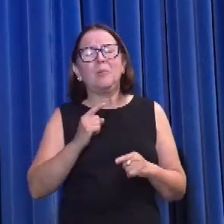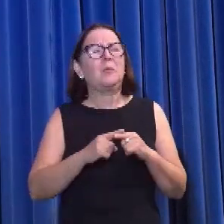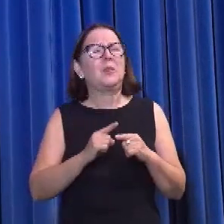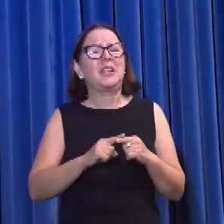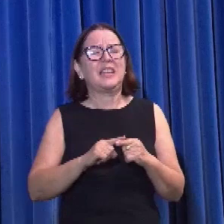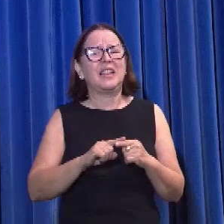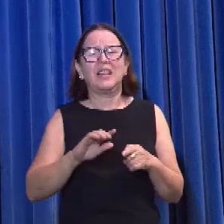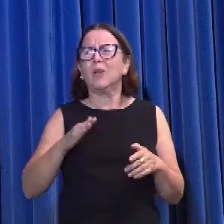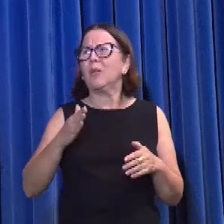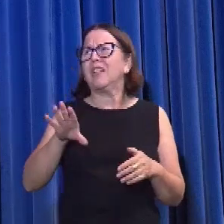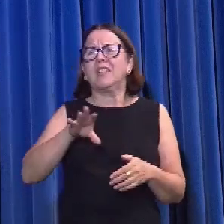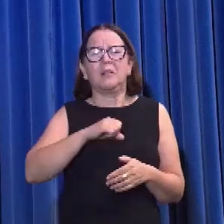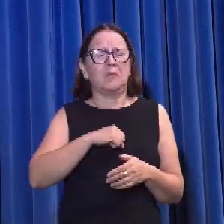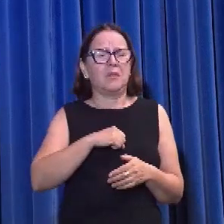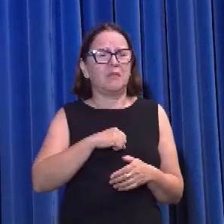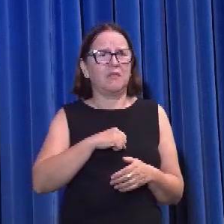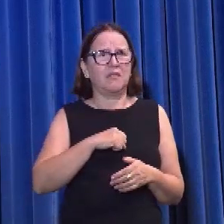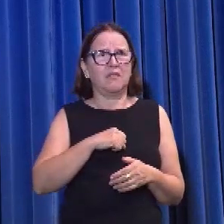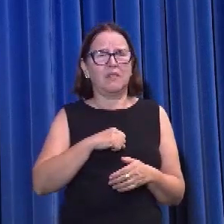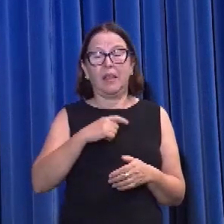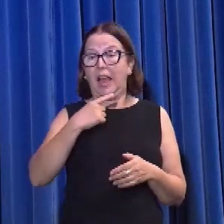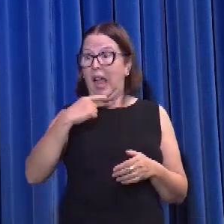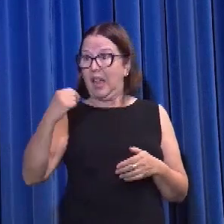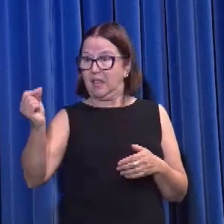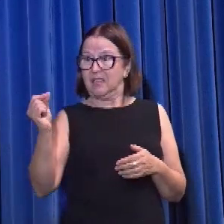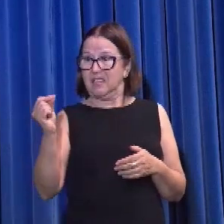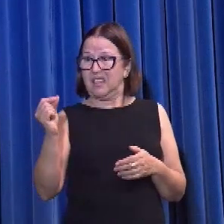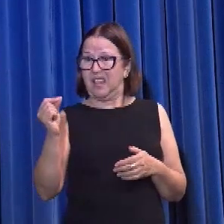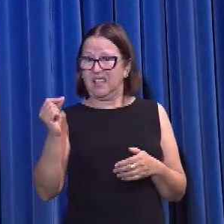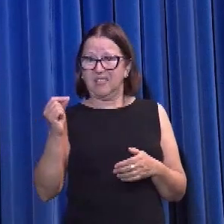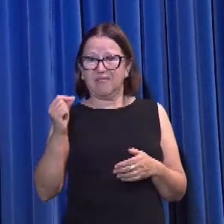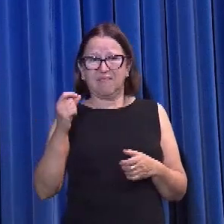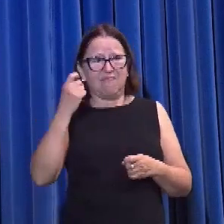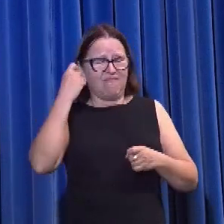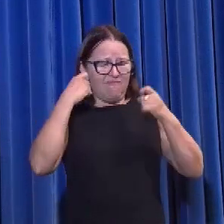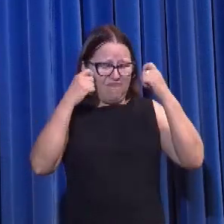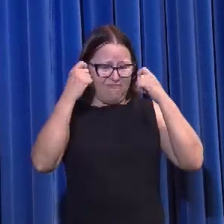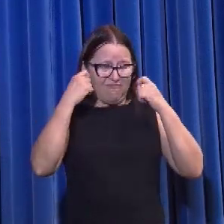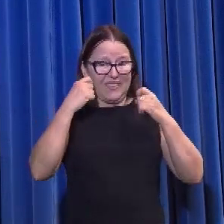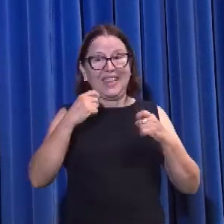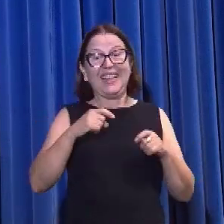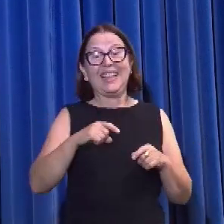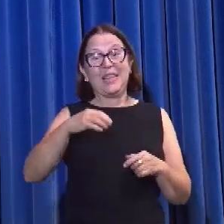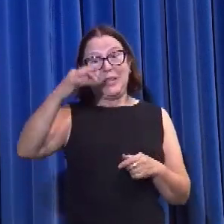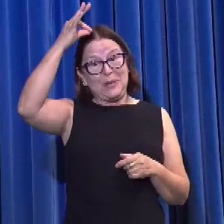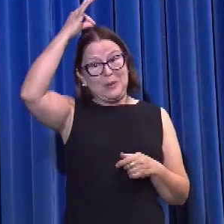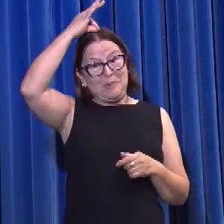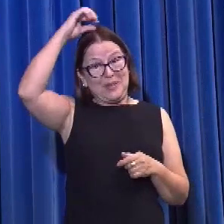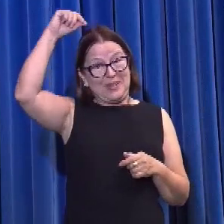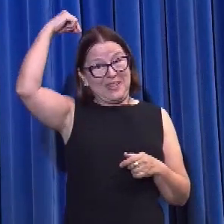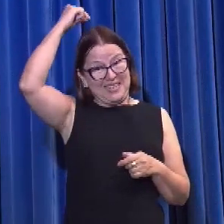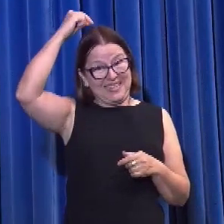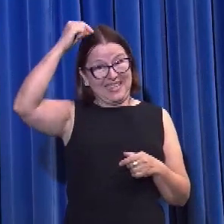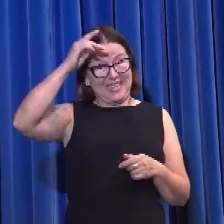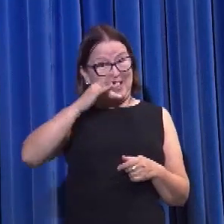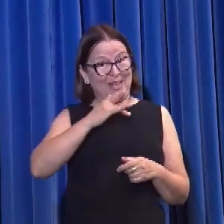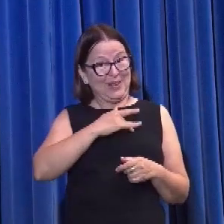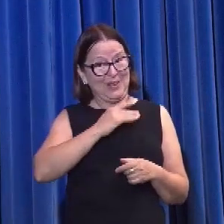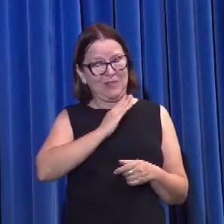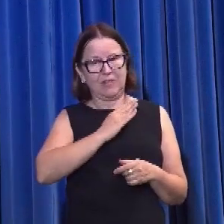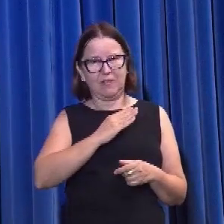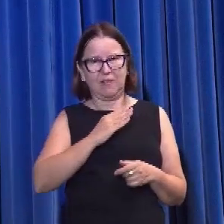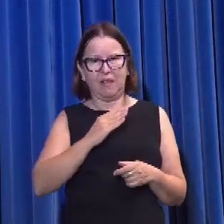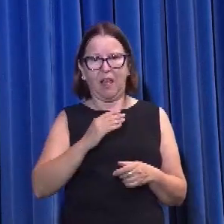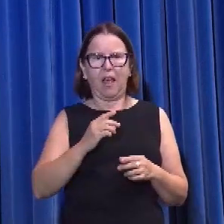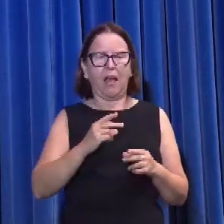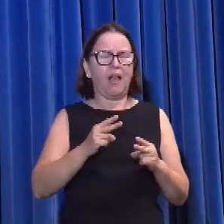amou. E aí ele saiu. Aí o negócio, o Espírito Santo vai usar tudo. Ele saiu atrás do homem